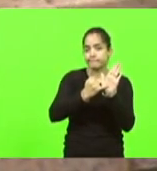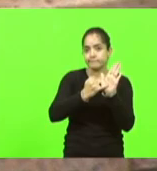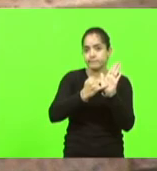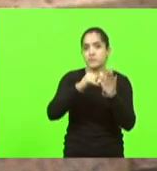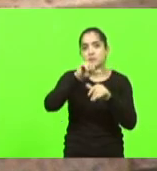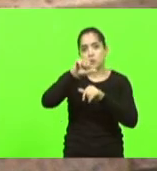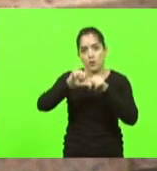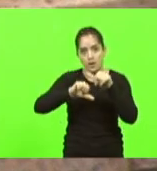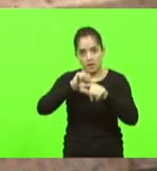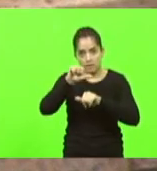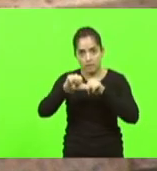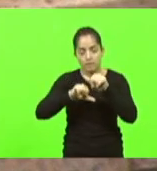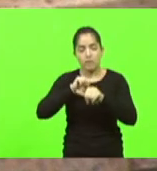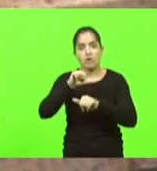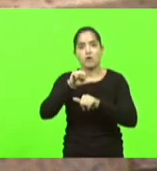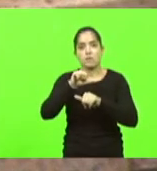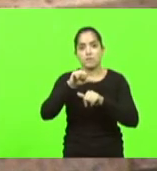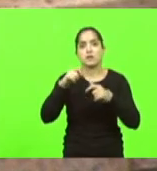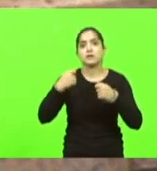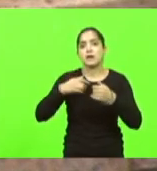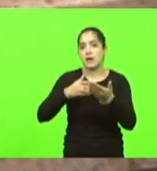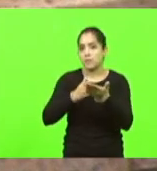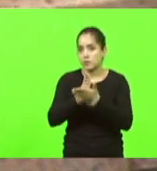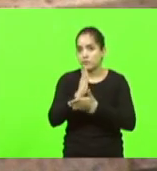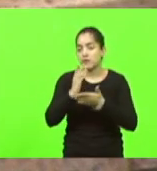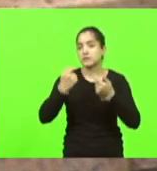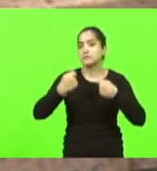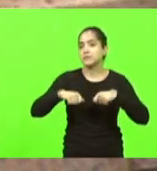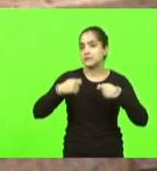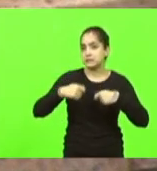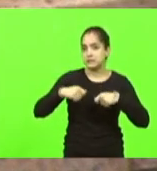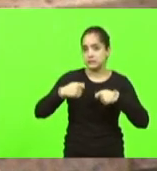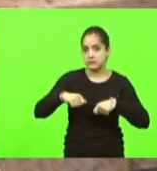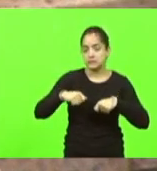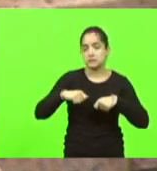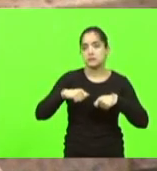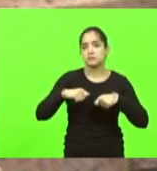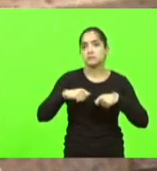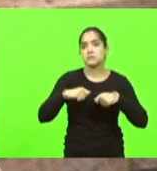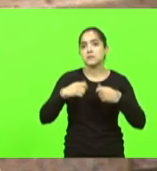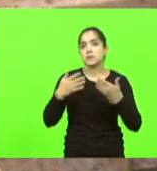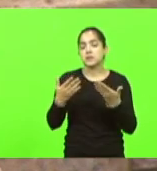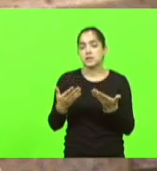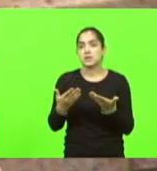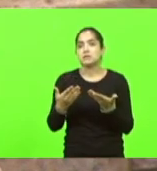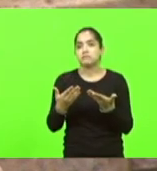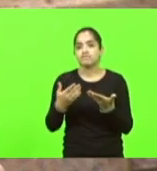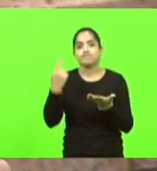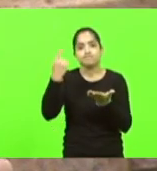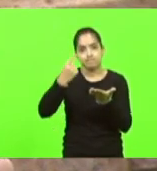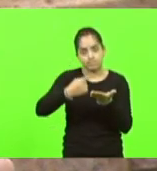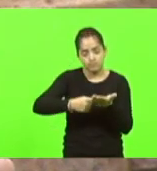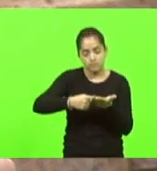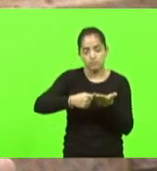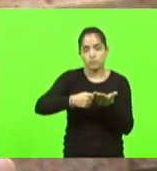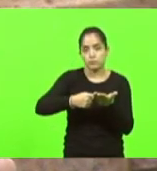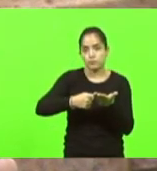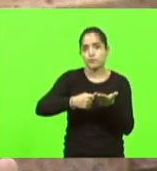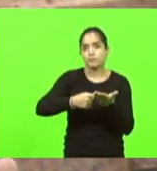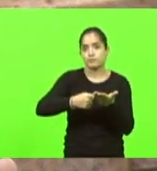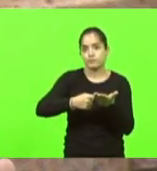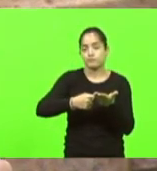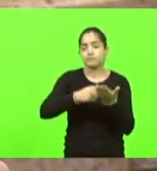obviamente precisa ser aprovada essa casa tem dado uma demonstração de compromisso como Santa Catarina